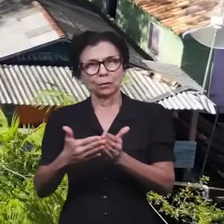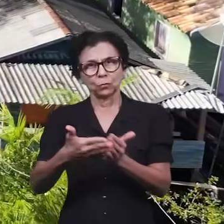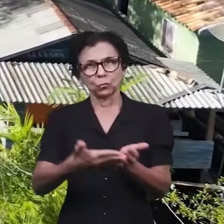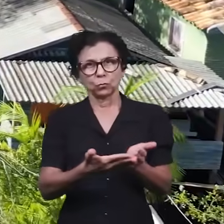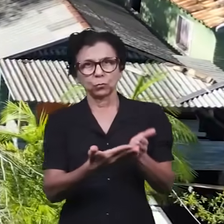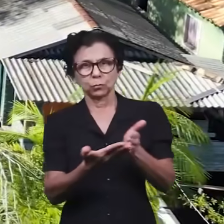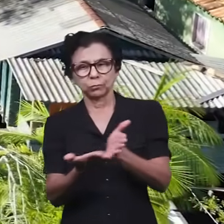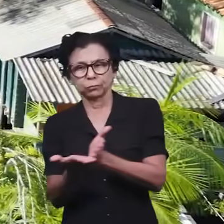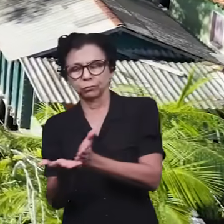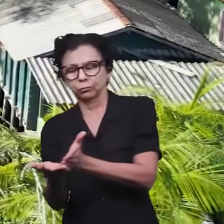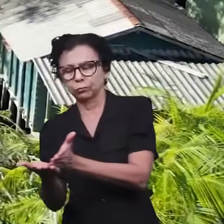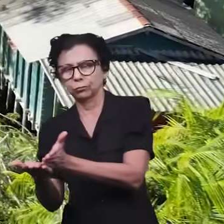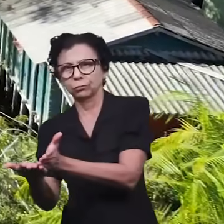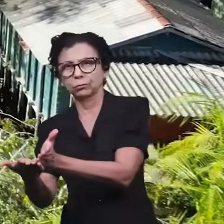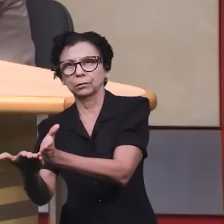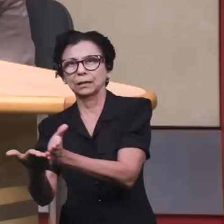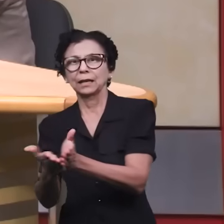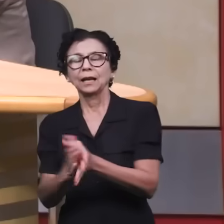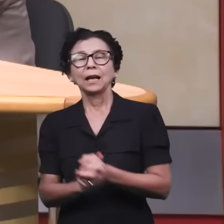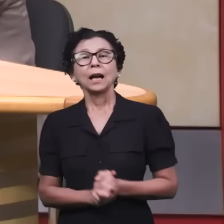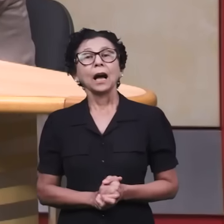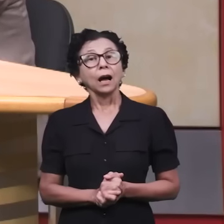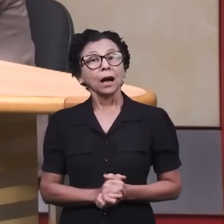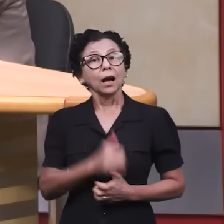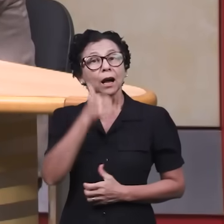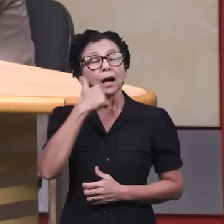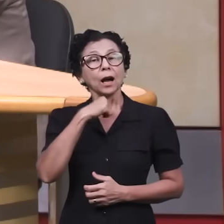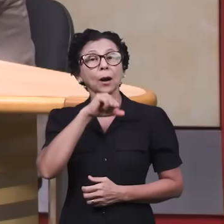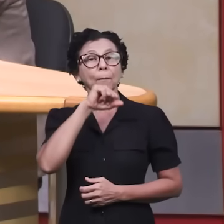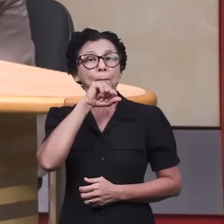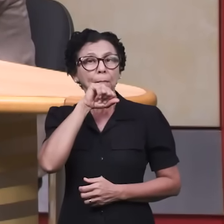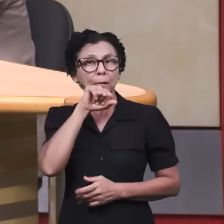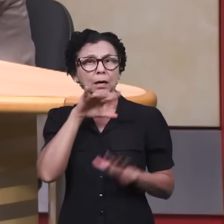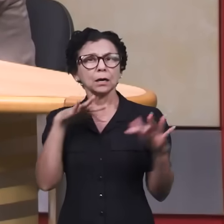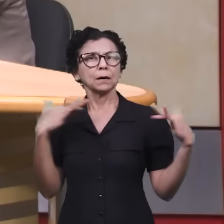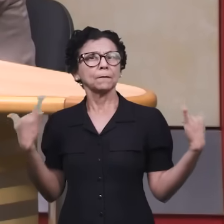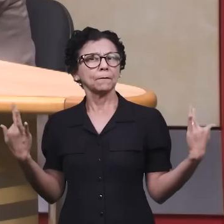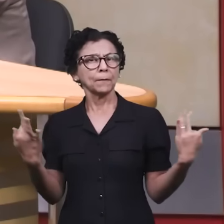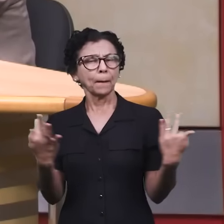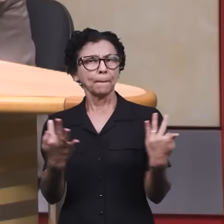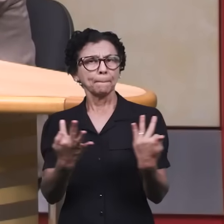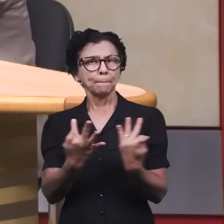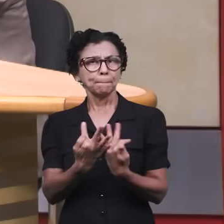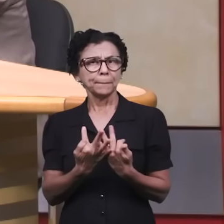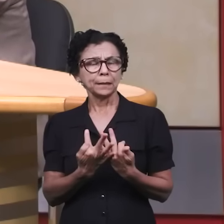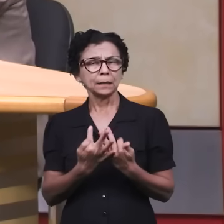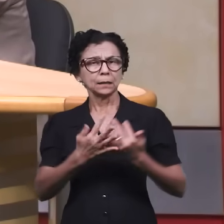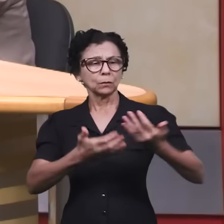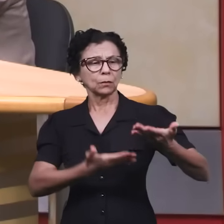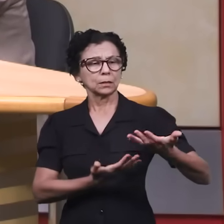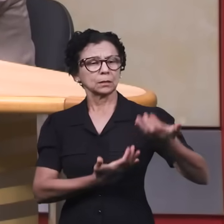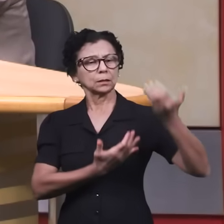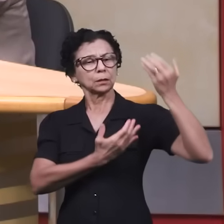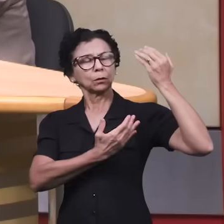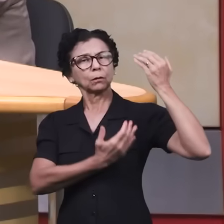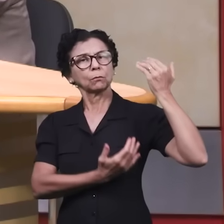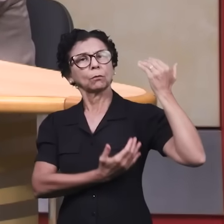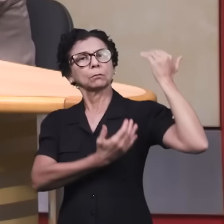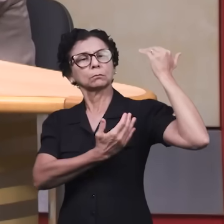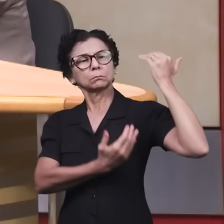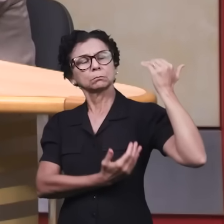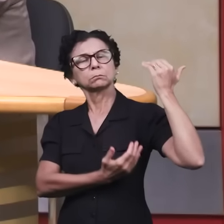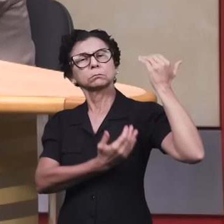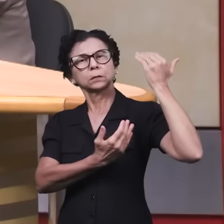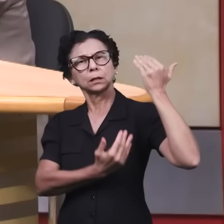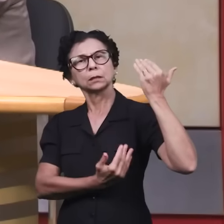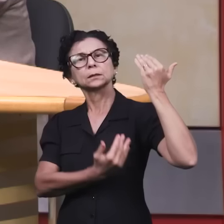barco. De barco. E aí você vê criança de colo, entendeu? As mães saindo do barco, famílias inteiras ali, e saindo, desembarcando com